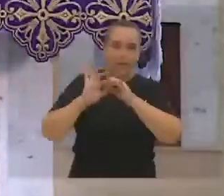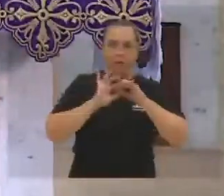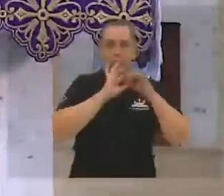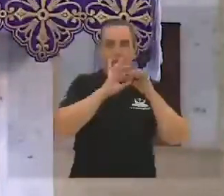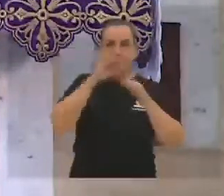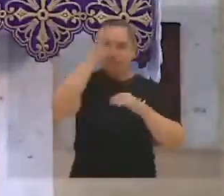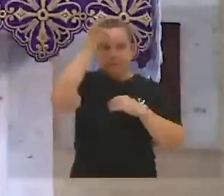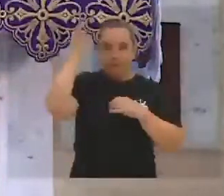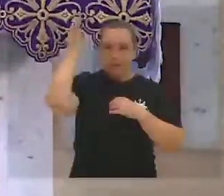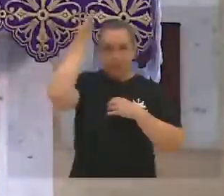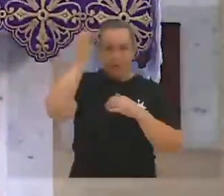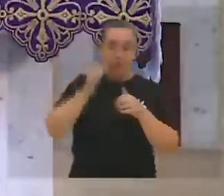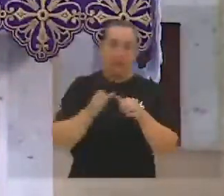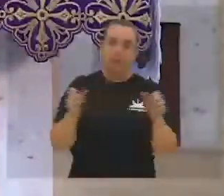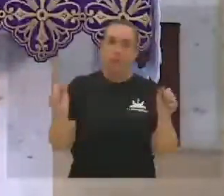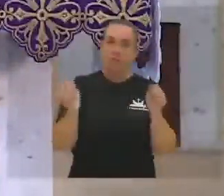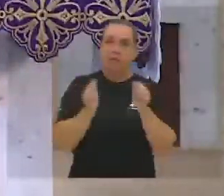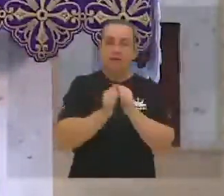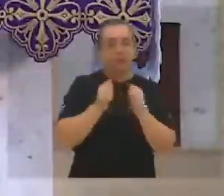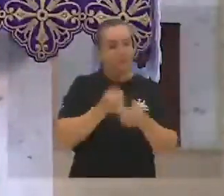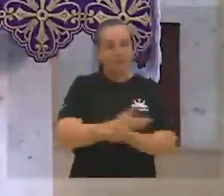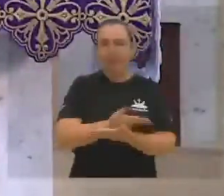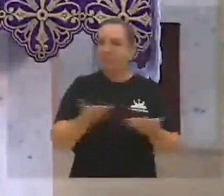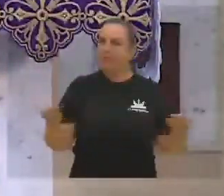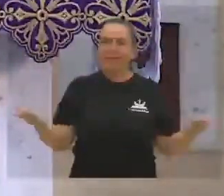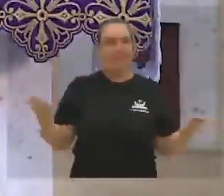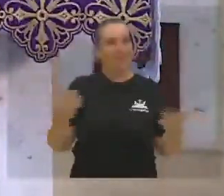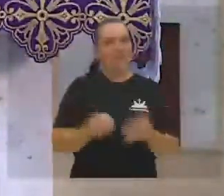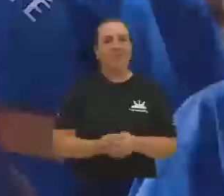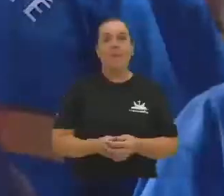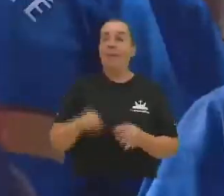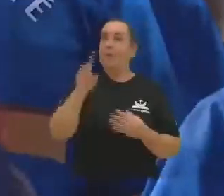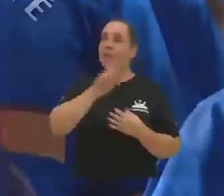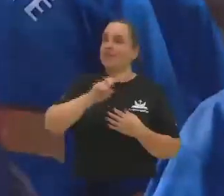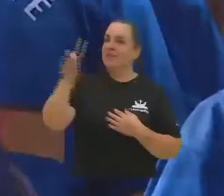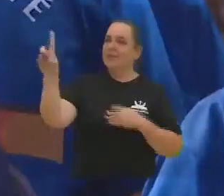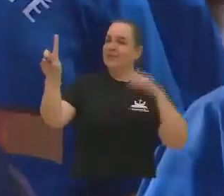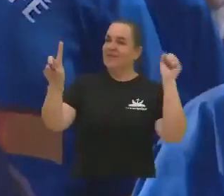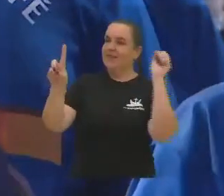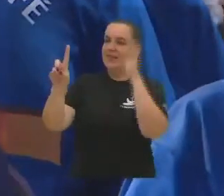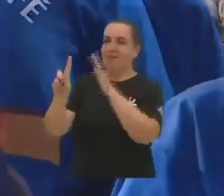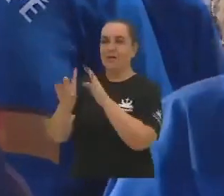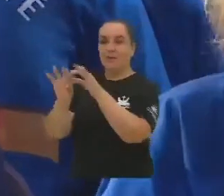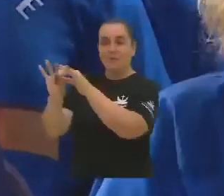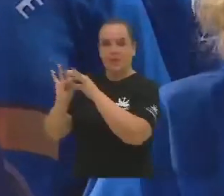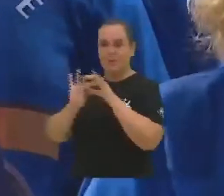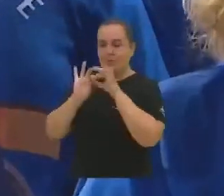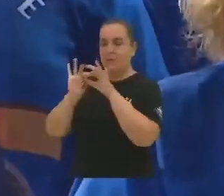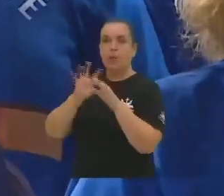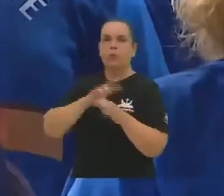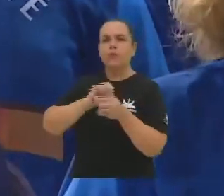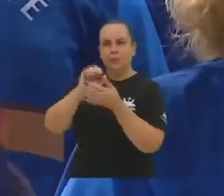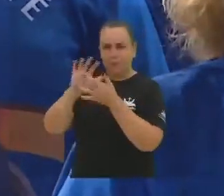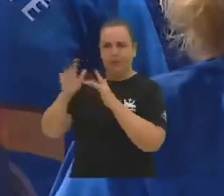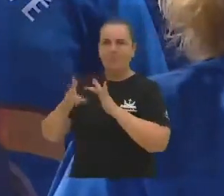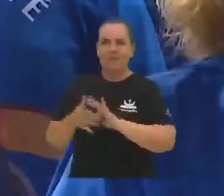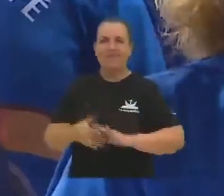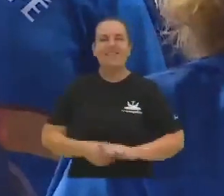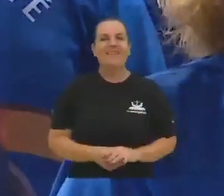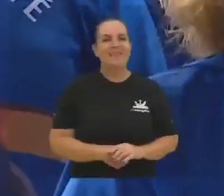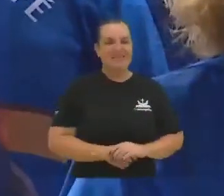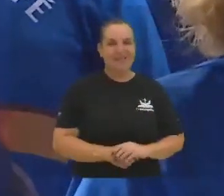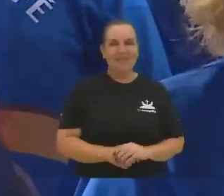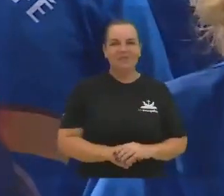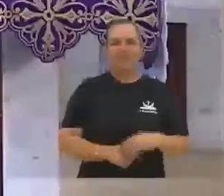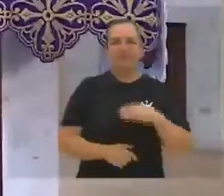e a comunhão do Espírito Santo estejam convosco. Bendito seja Deus que nos reuniu no amor